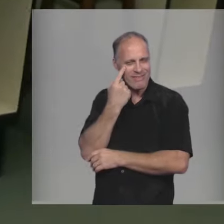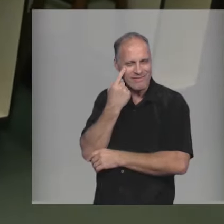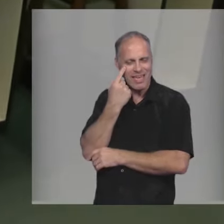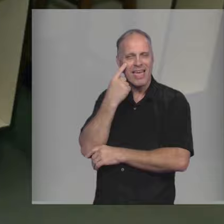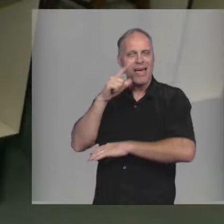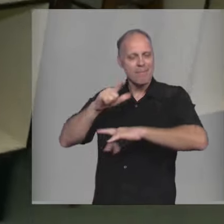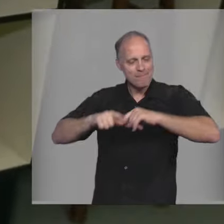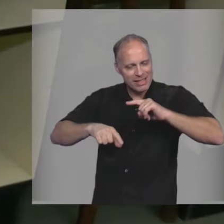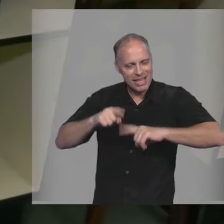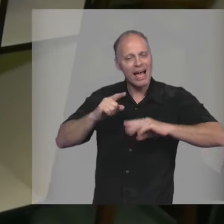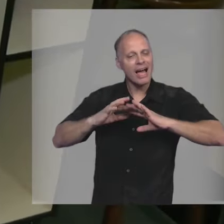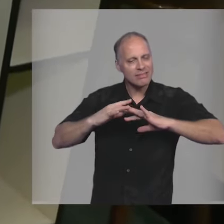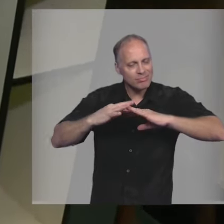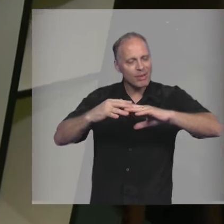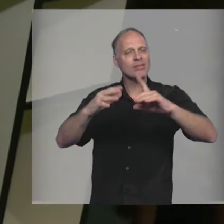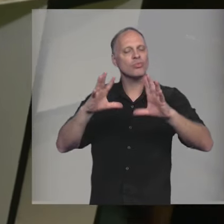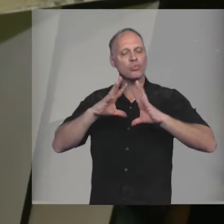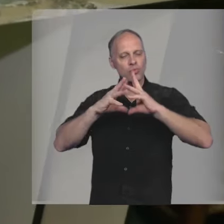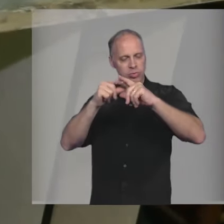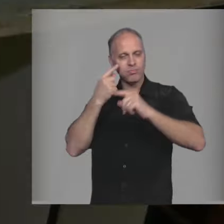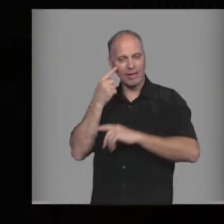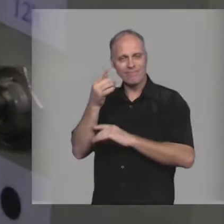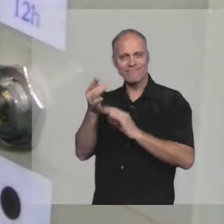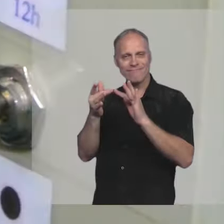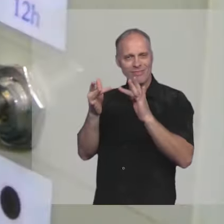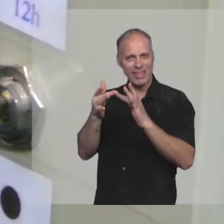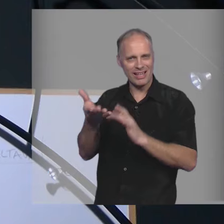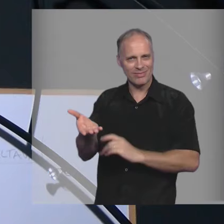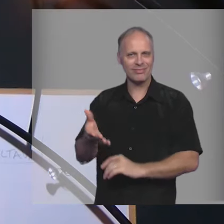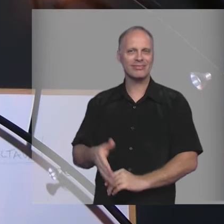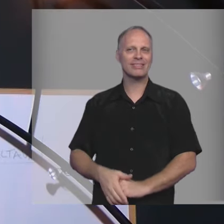consultar esses equipamentos que a gente tem disponível.